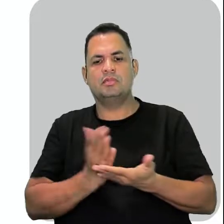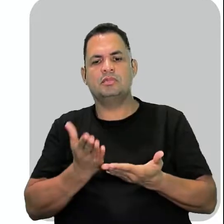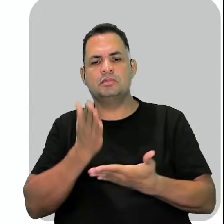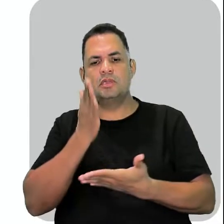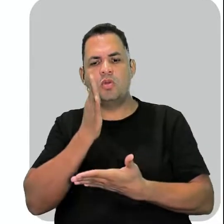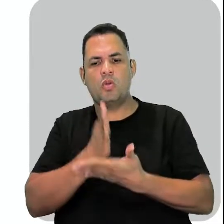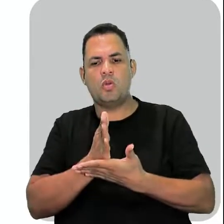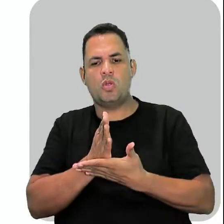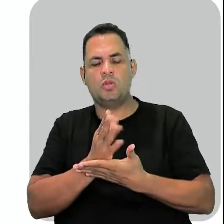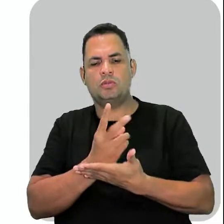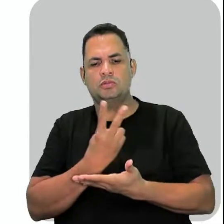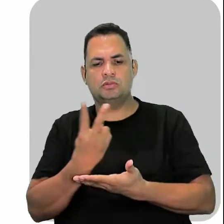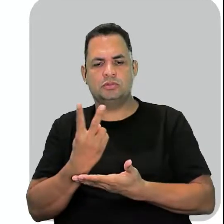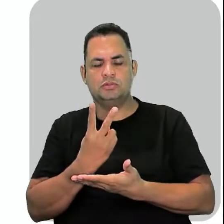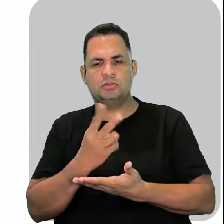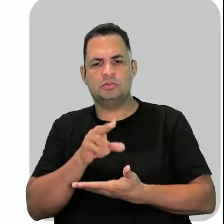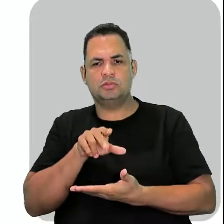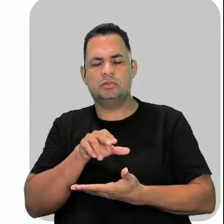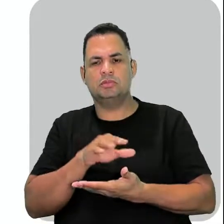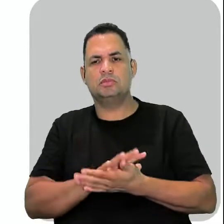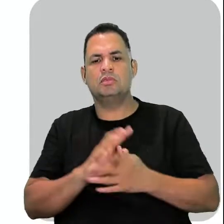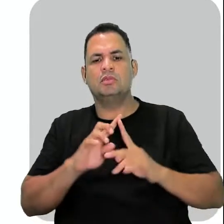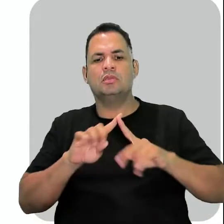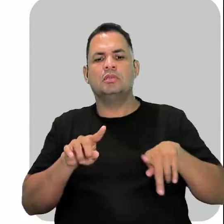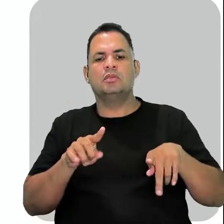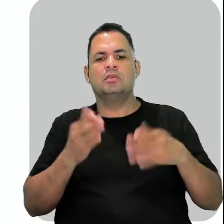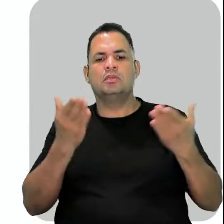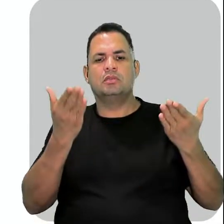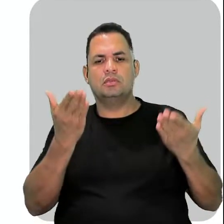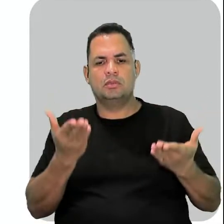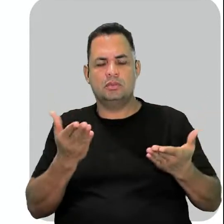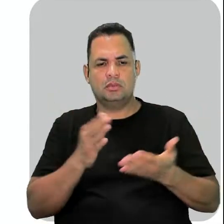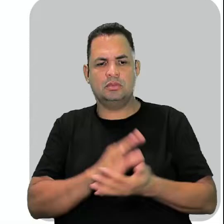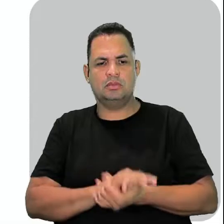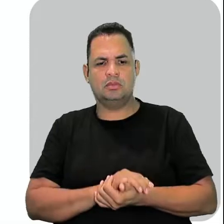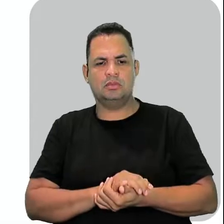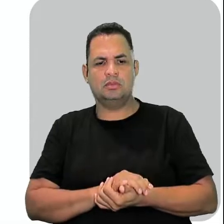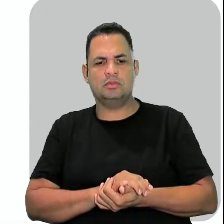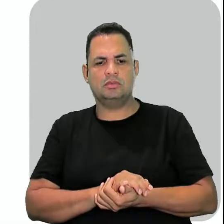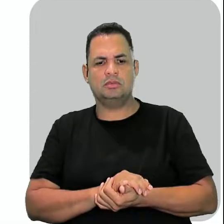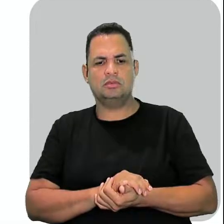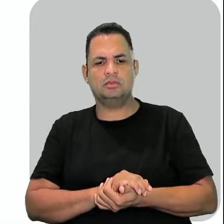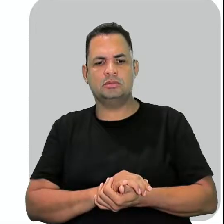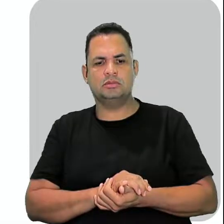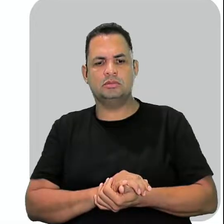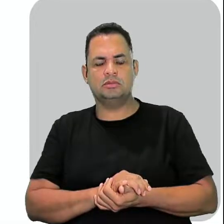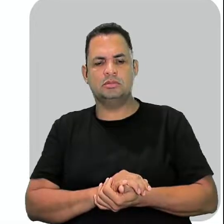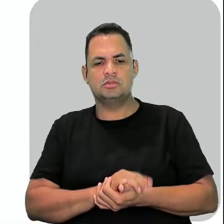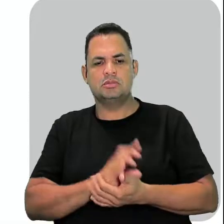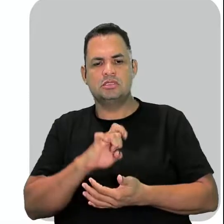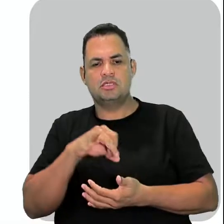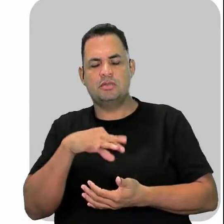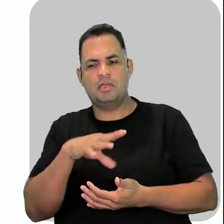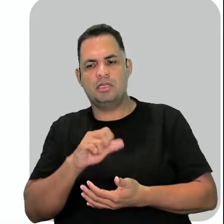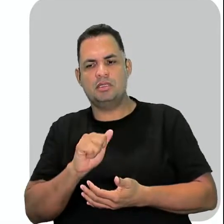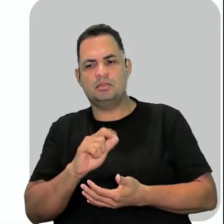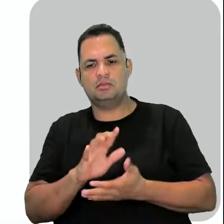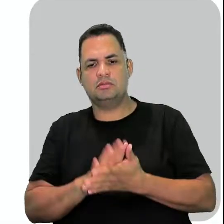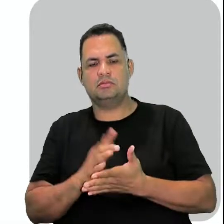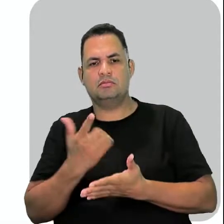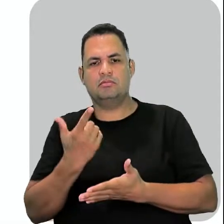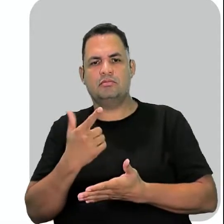for cortar, os dois lados vão ser iguais. Mas nestas que são simétricas, nós não temos a